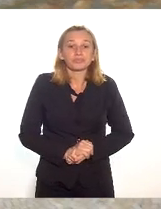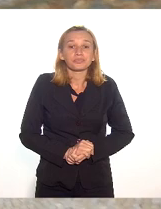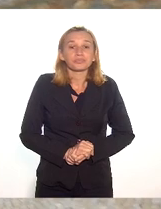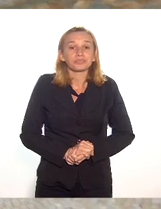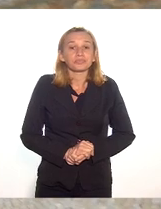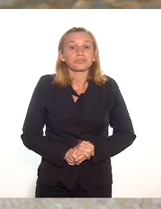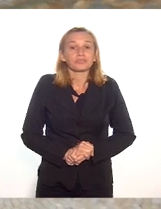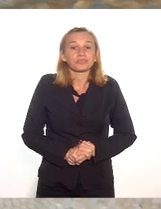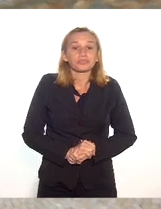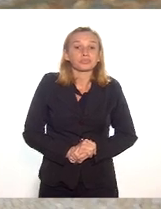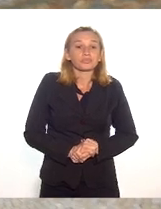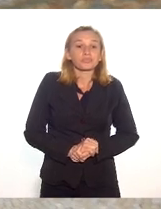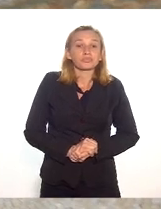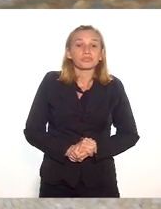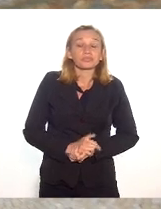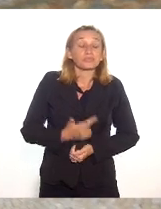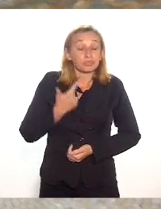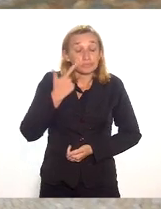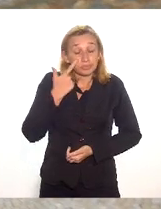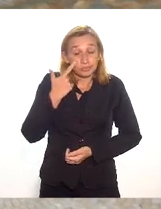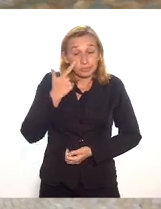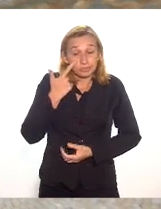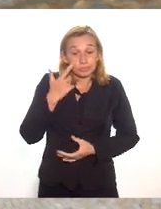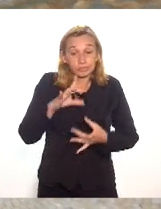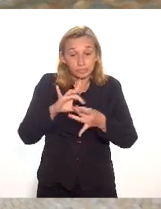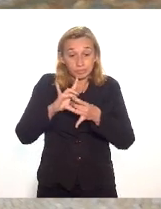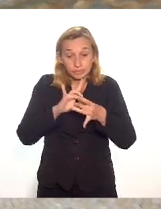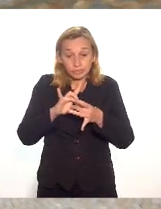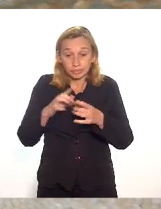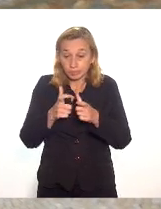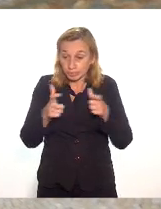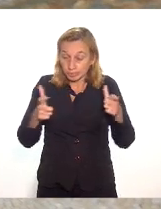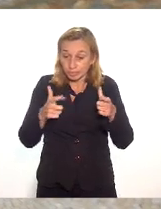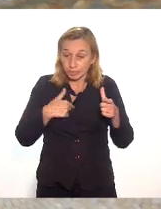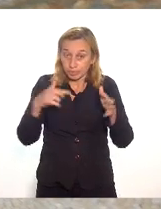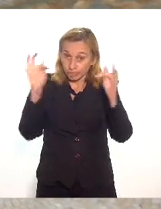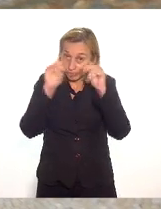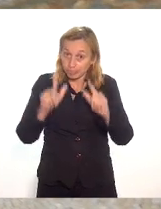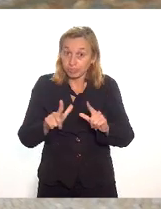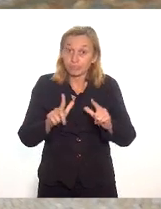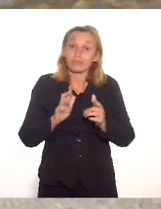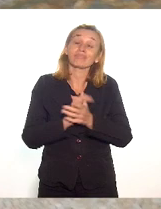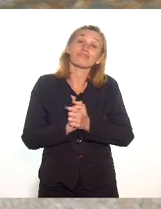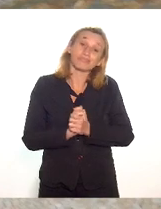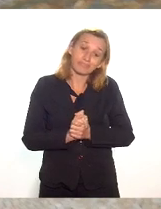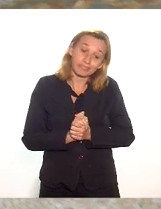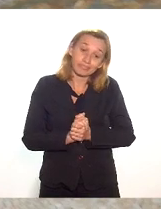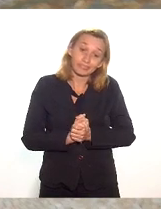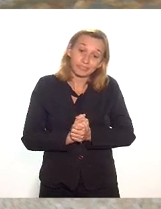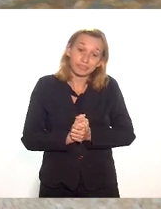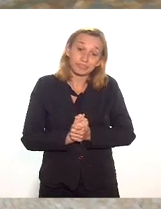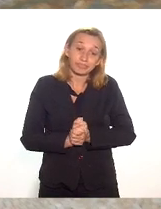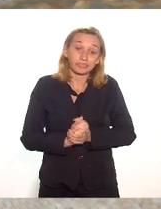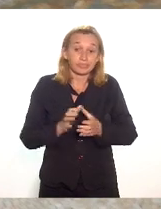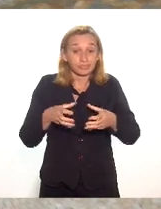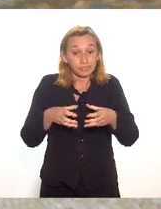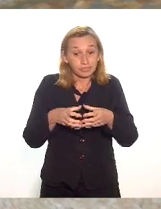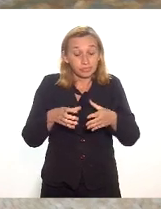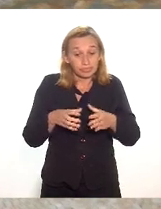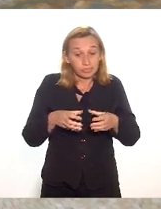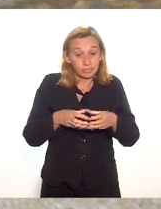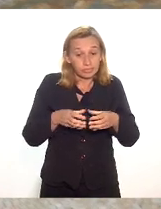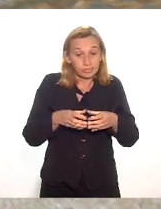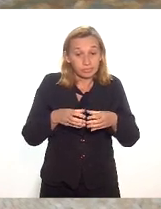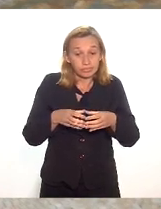via uma afinidade enorme e que me deixava muito feliz de um grande líder da nossa